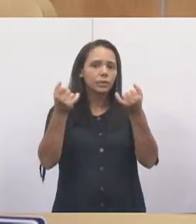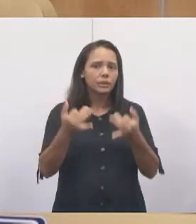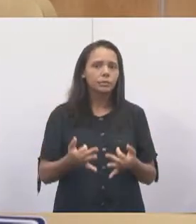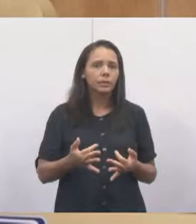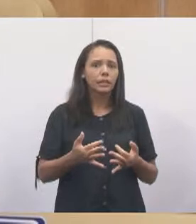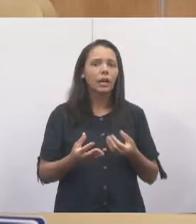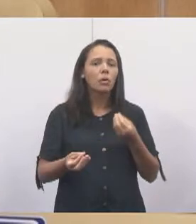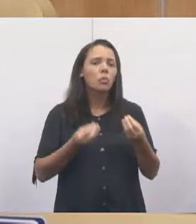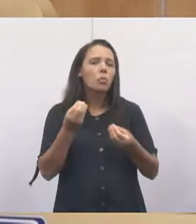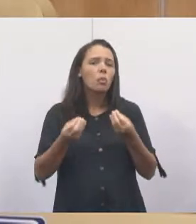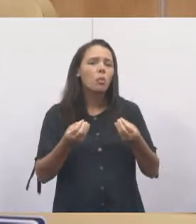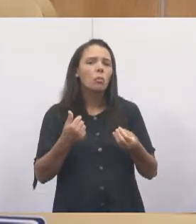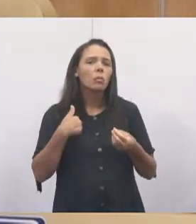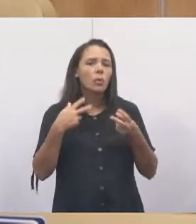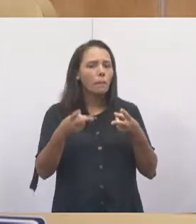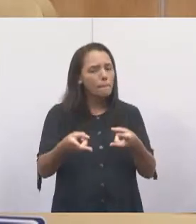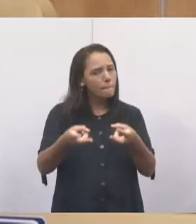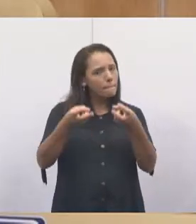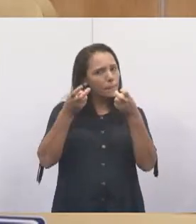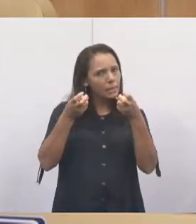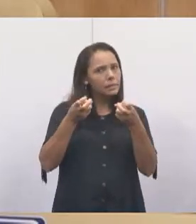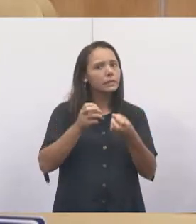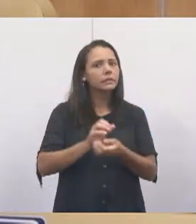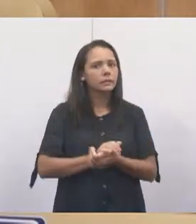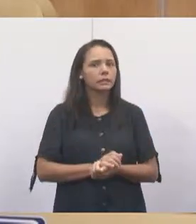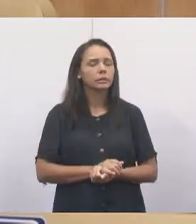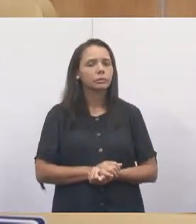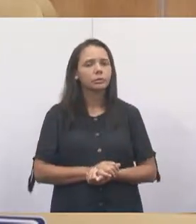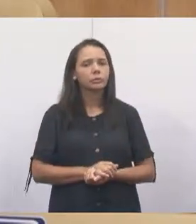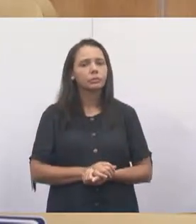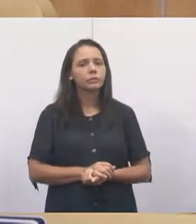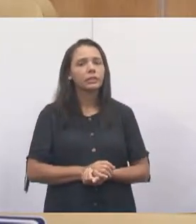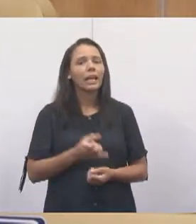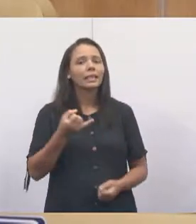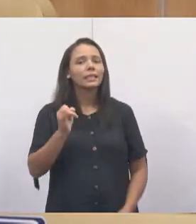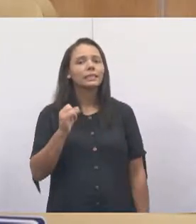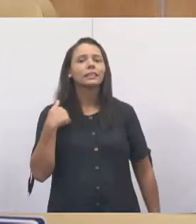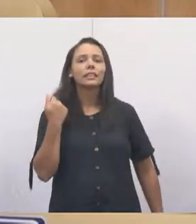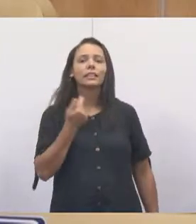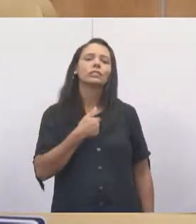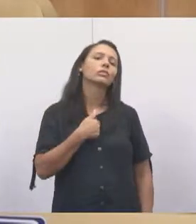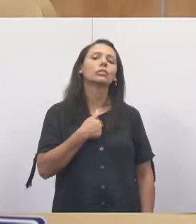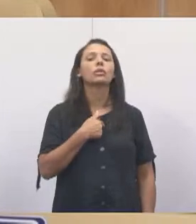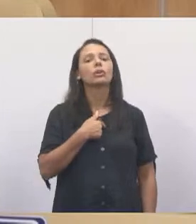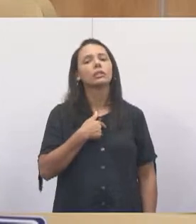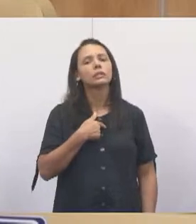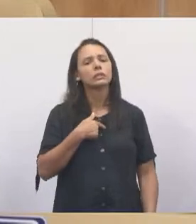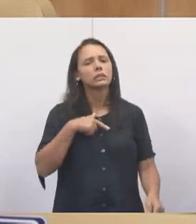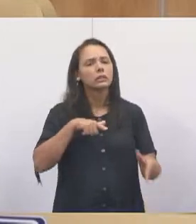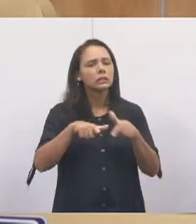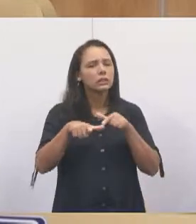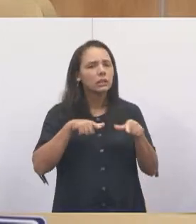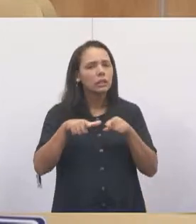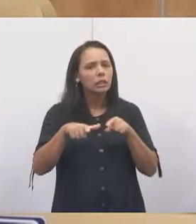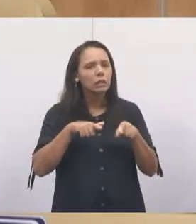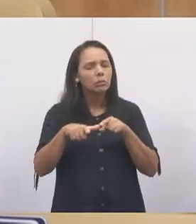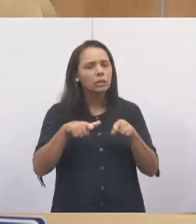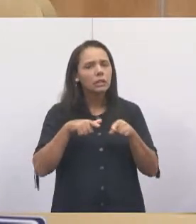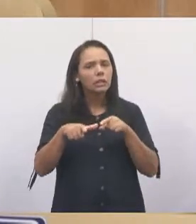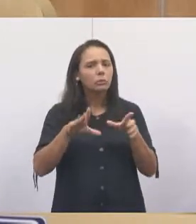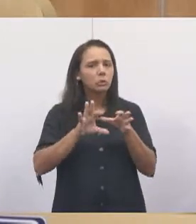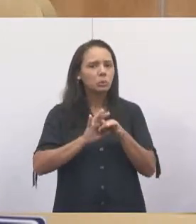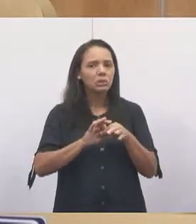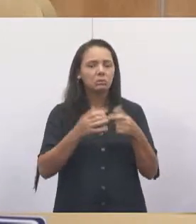como eu enxergo a gestão pública nesse tema. Se nós não trabalharmos de forma conjunta, de forma